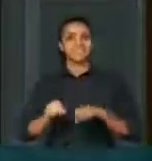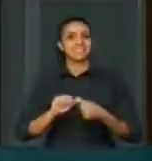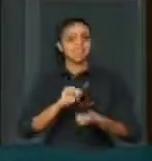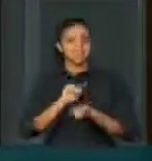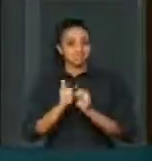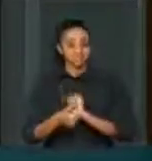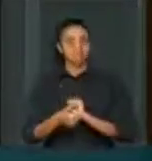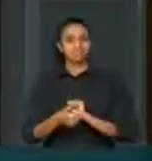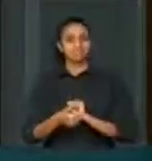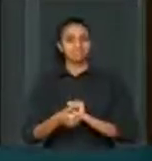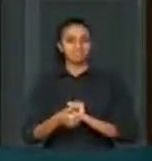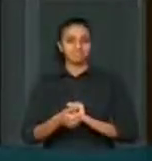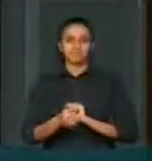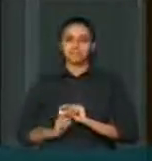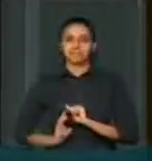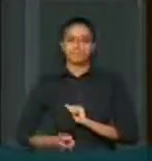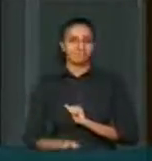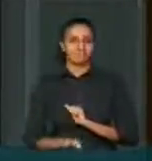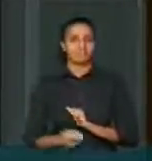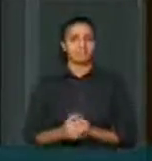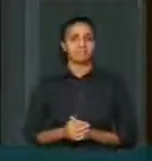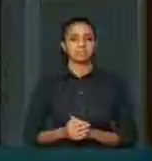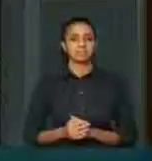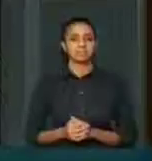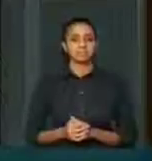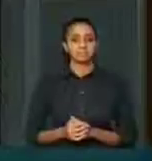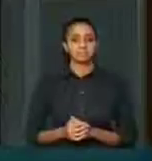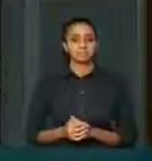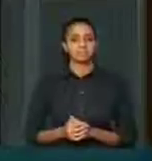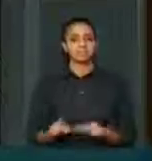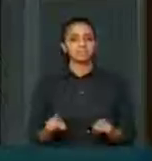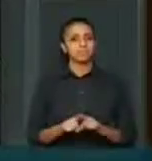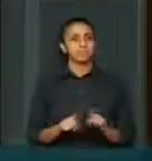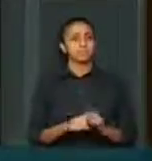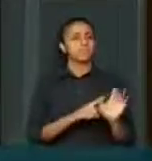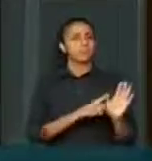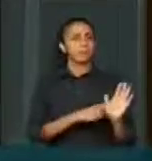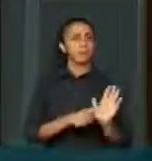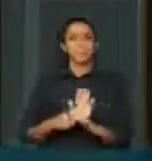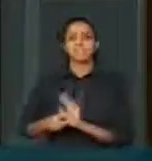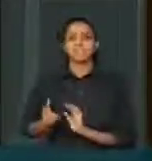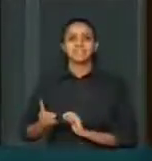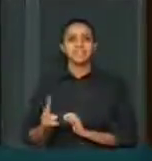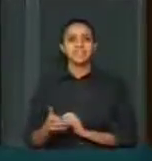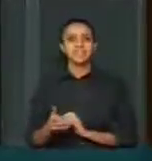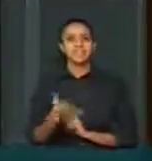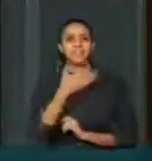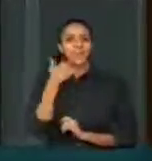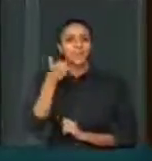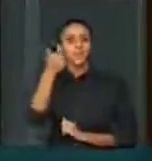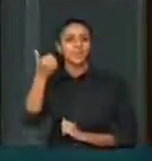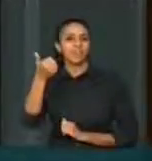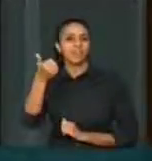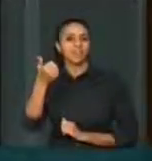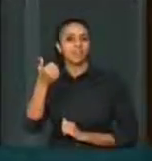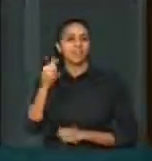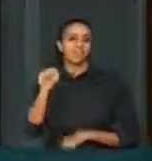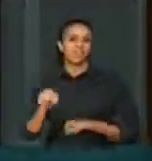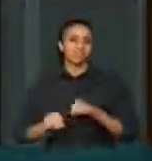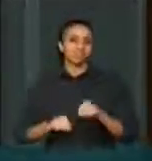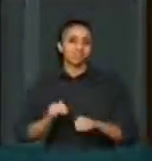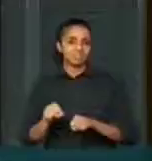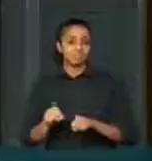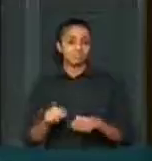esportiva e como divulgação de uma melhoria na qualidade da mobilidade urbana, e que faleceu